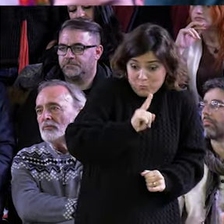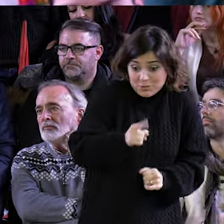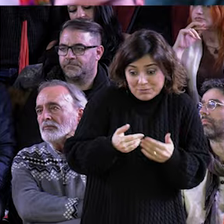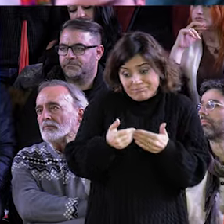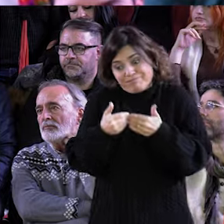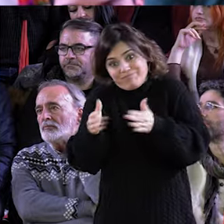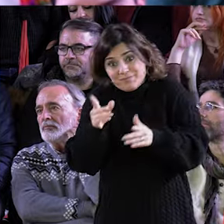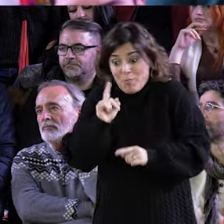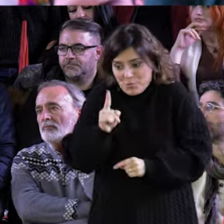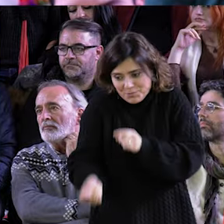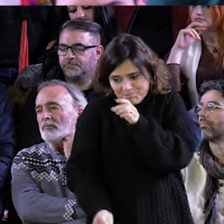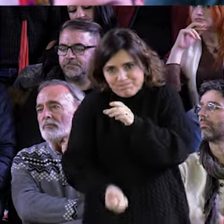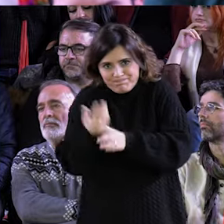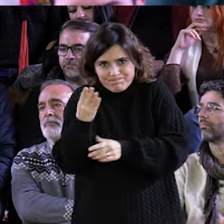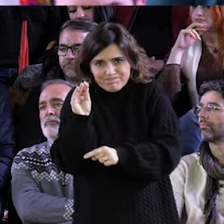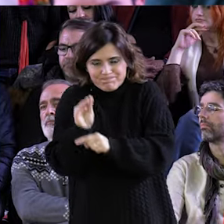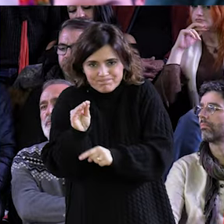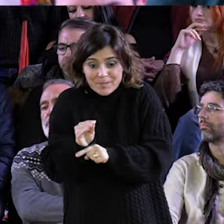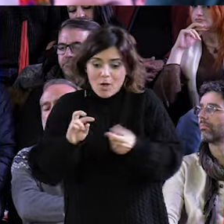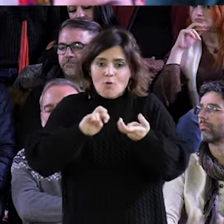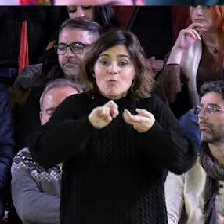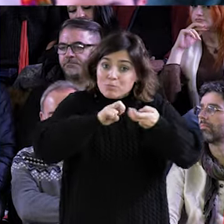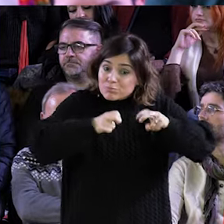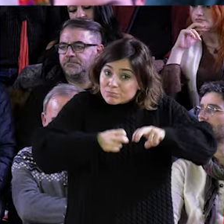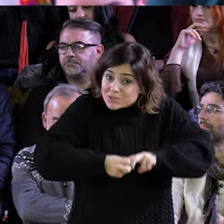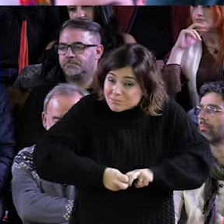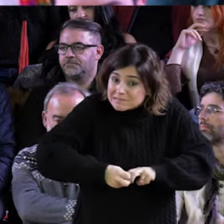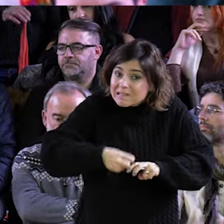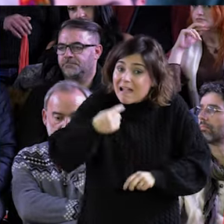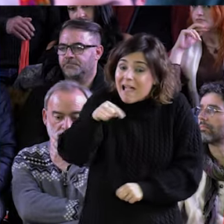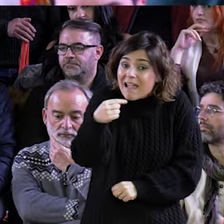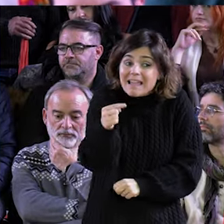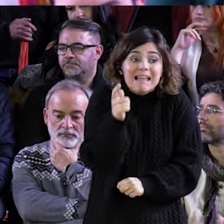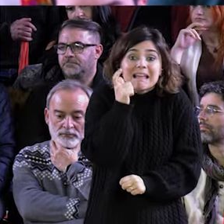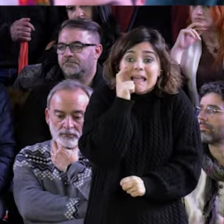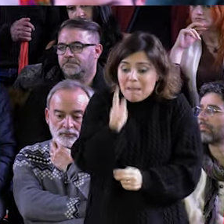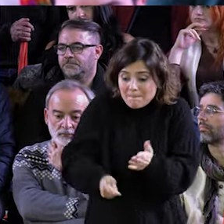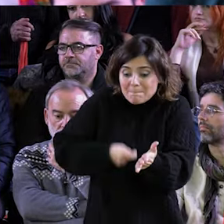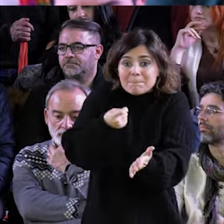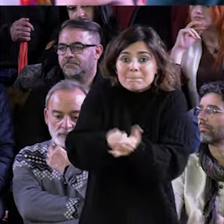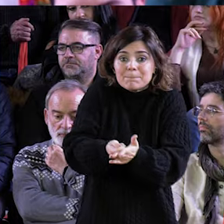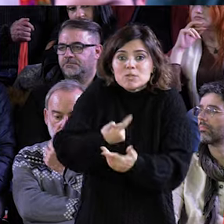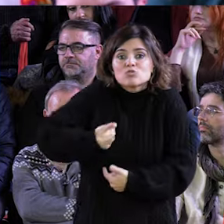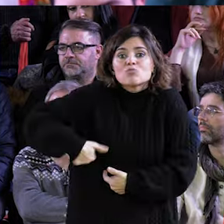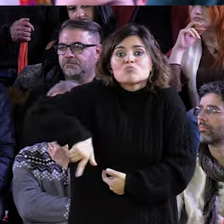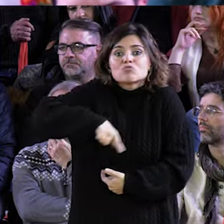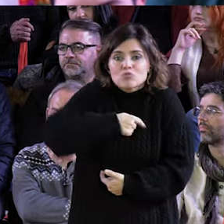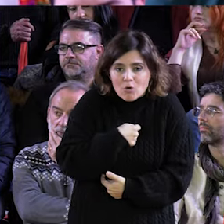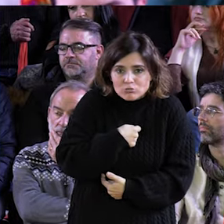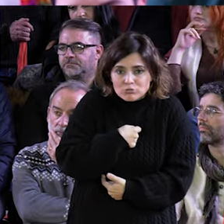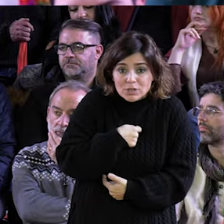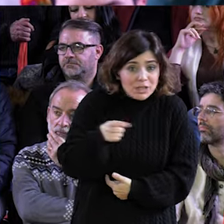investiram. O problema é que no meio desses bancos há um em que os acionistas somos nós e não foi para isso que o